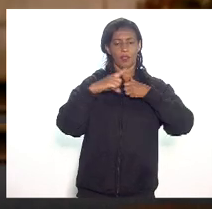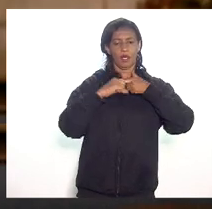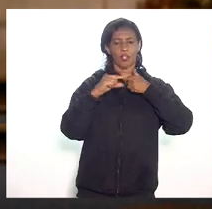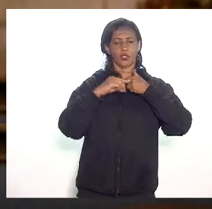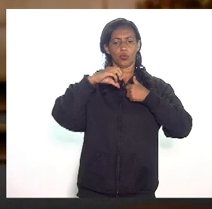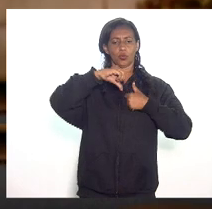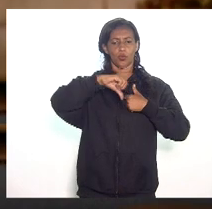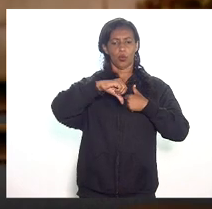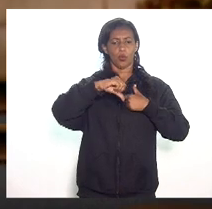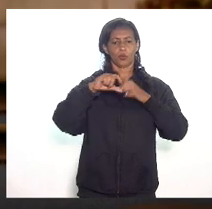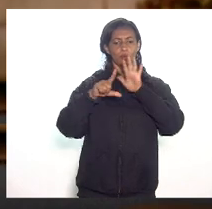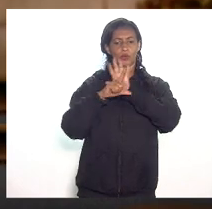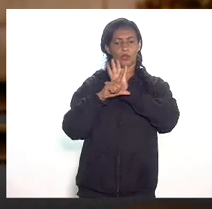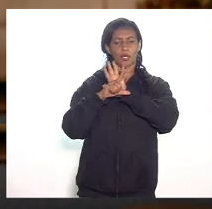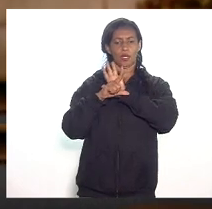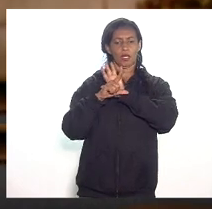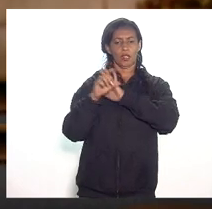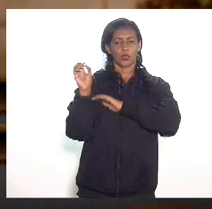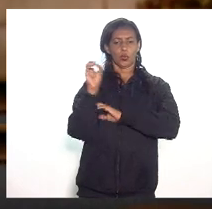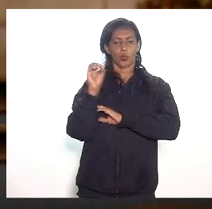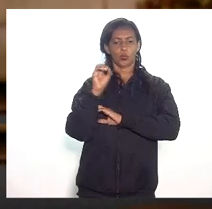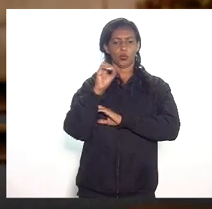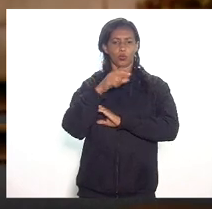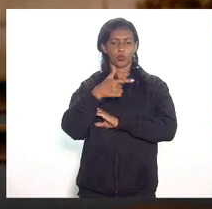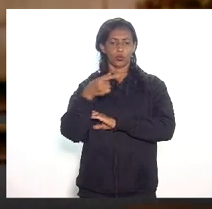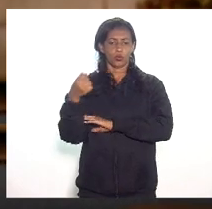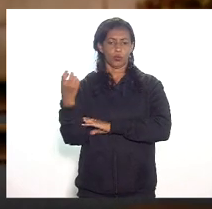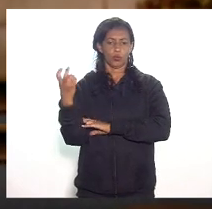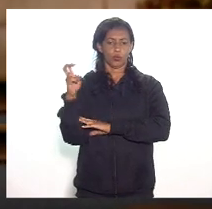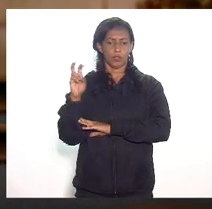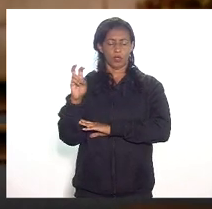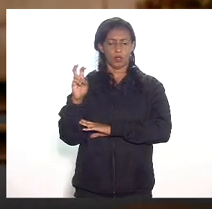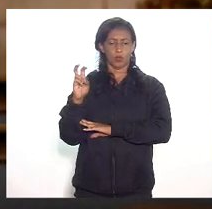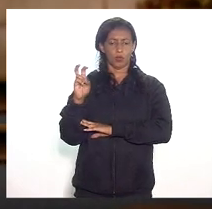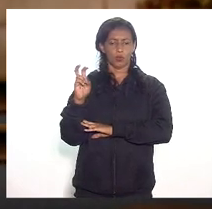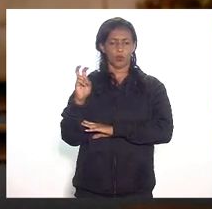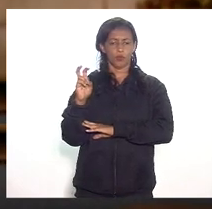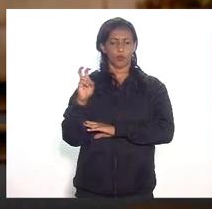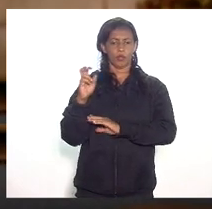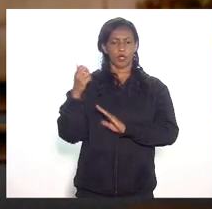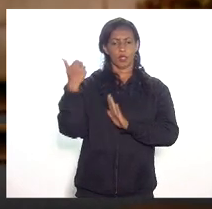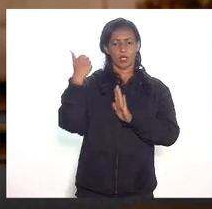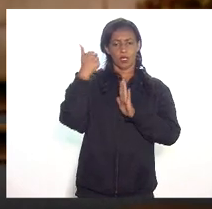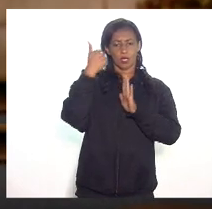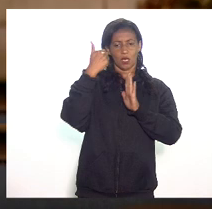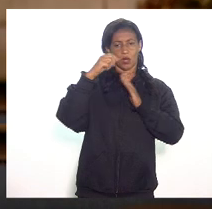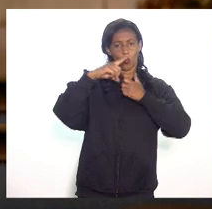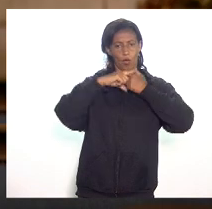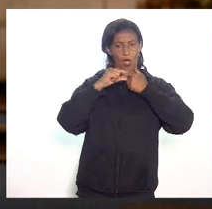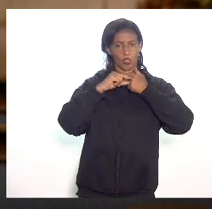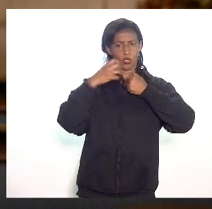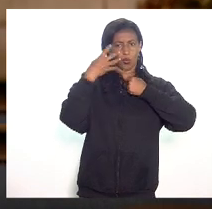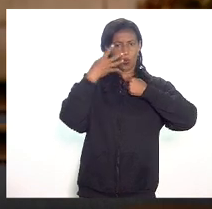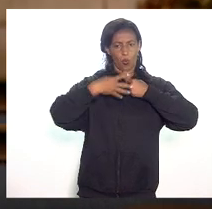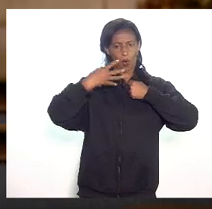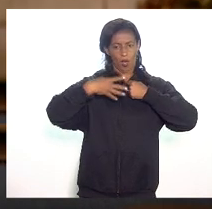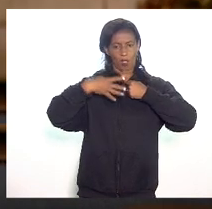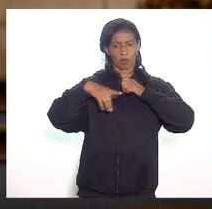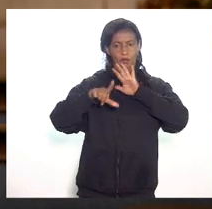.620, de 11 de outubro de 2005, e o caput dos parágrafos 1º e 2º do artigo 4º da Lei 5